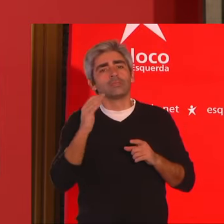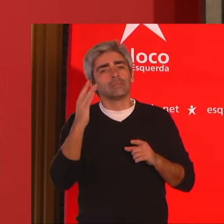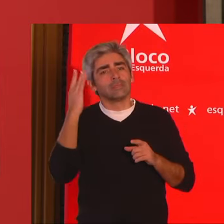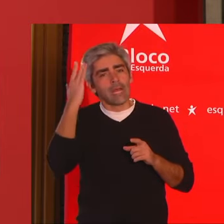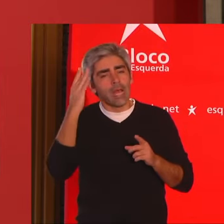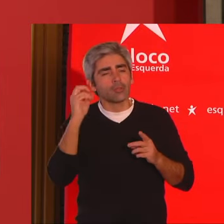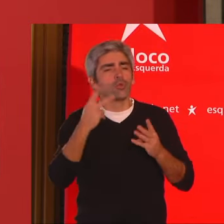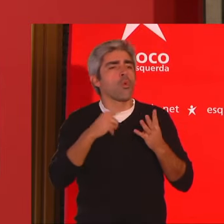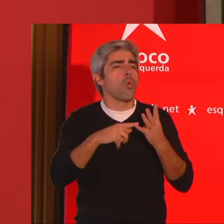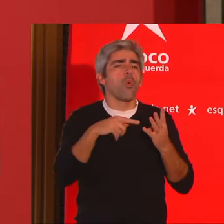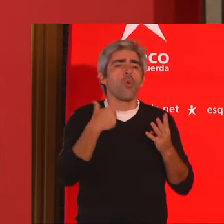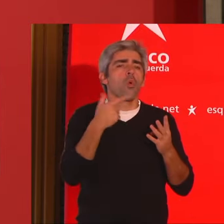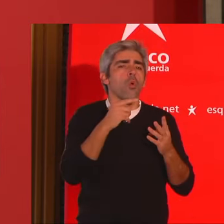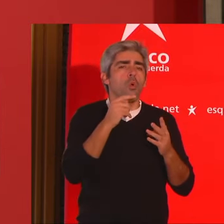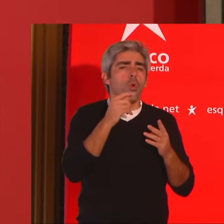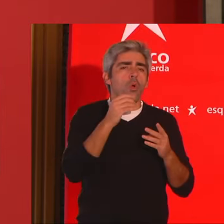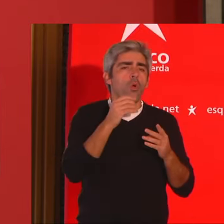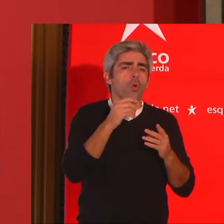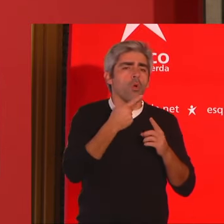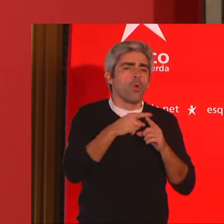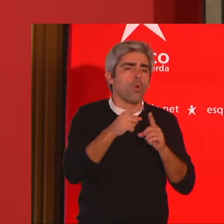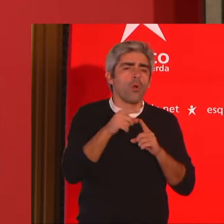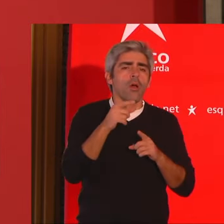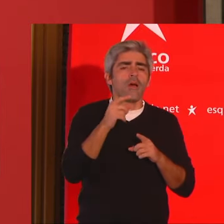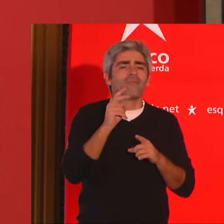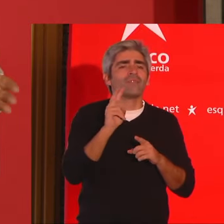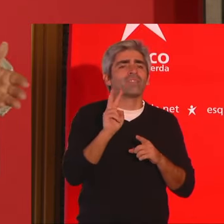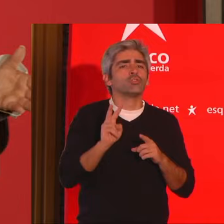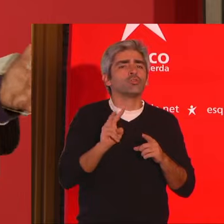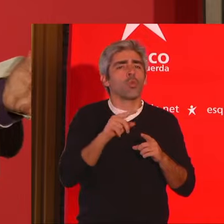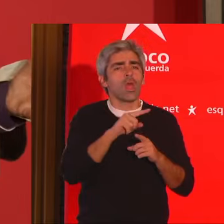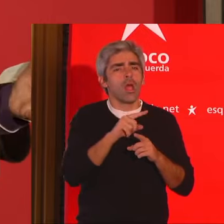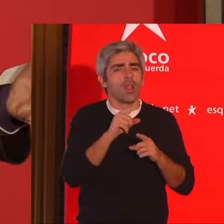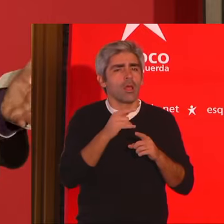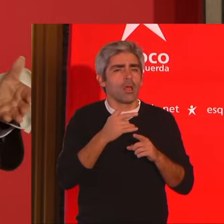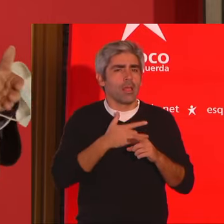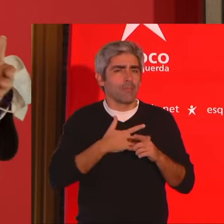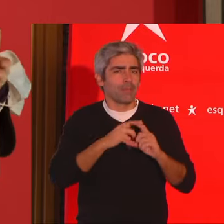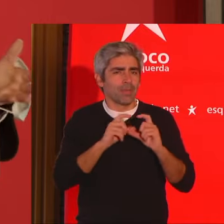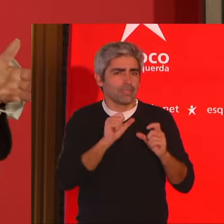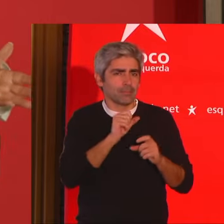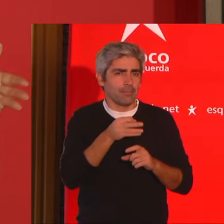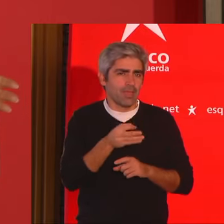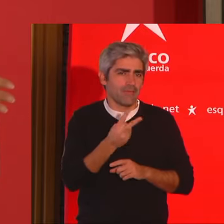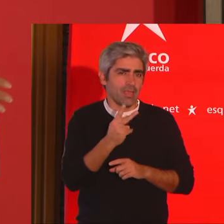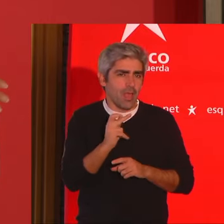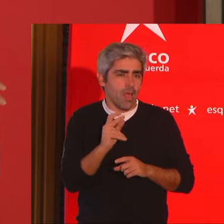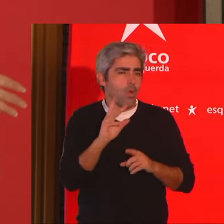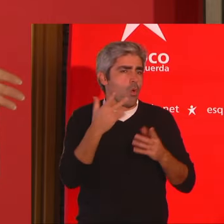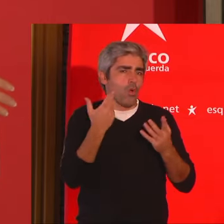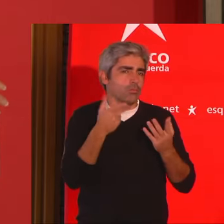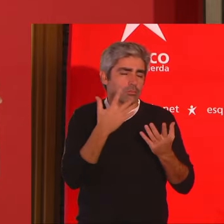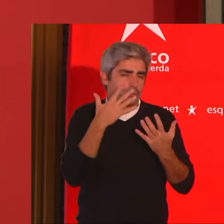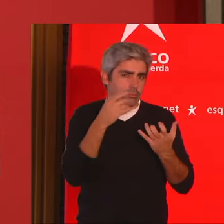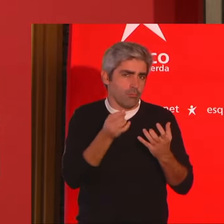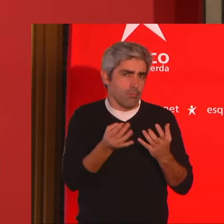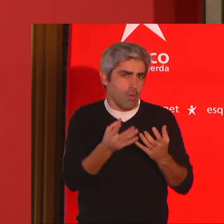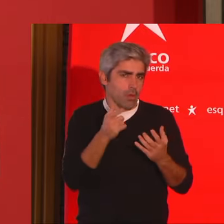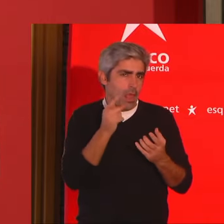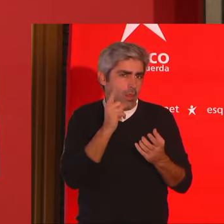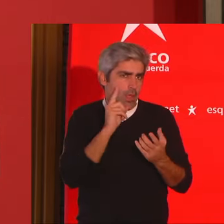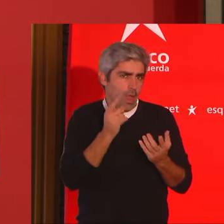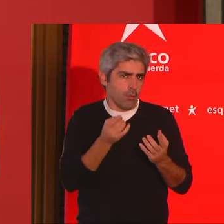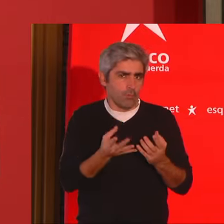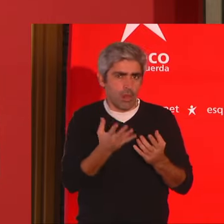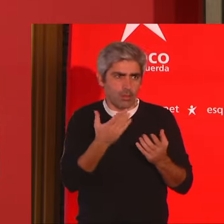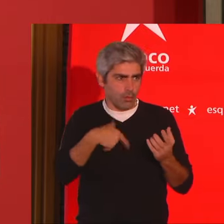a PVDSA da Venezuela, são esquemas, obviamente, de auxílio de Estado ilegal, porque são borlas fiscais à conta